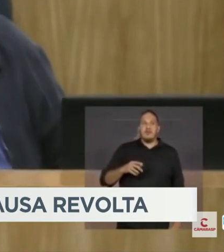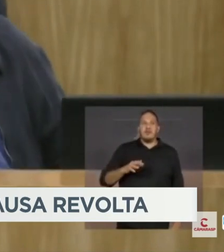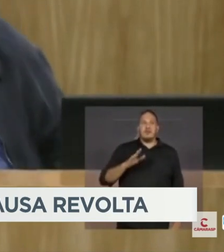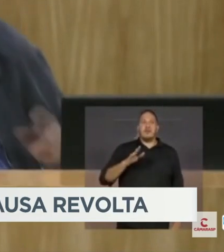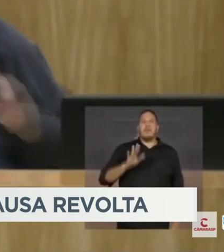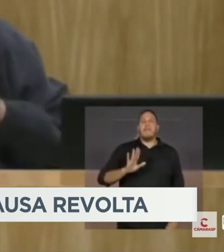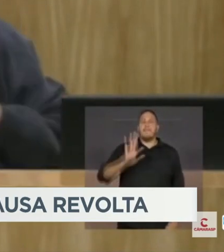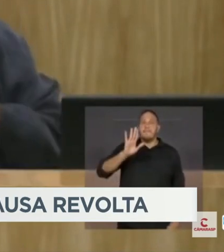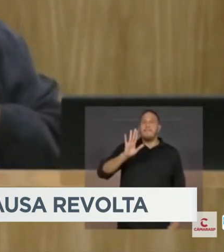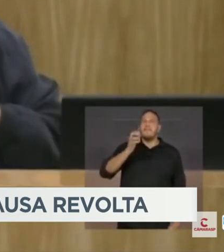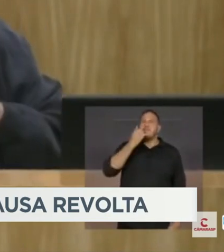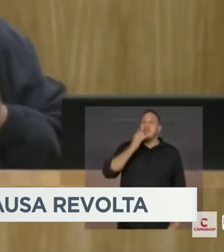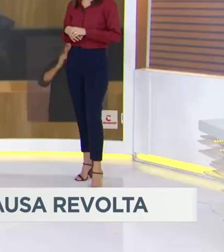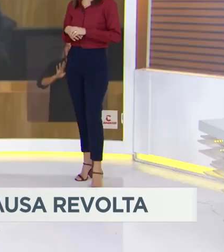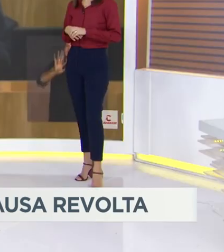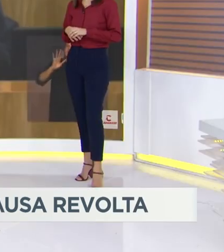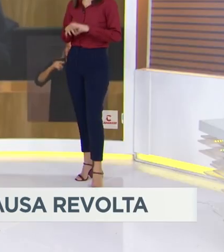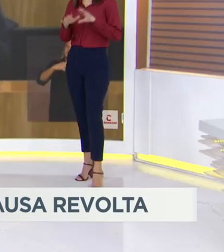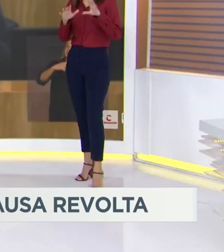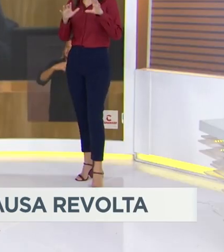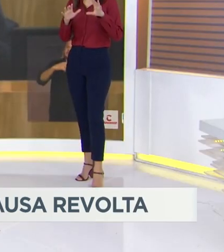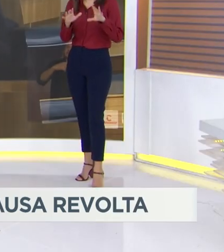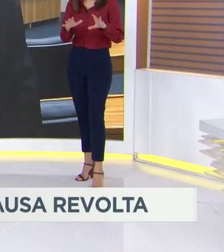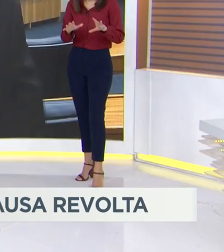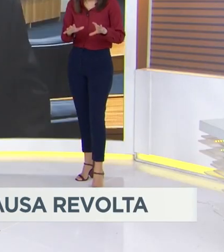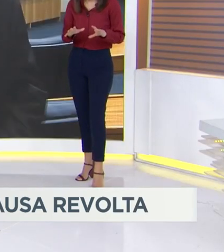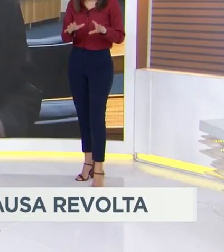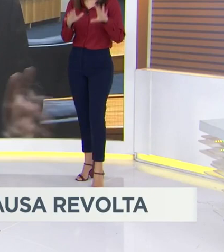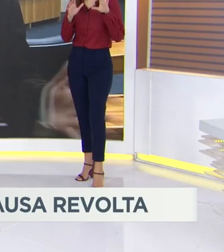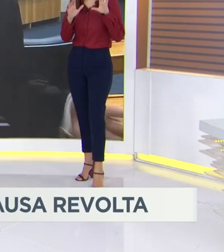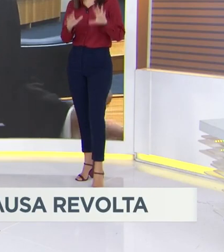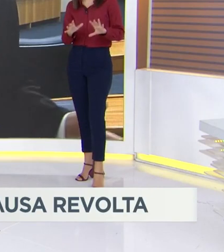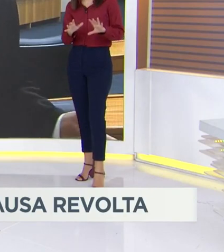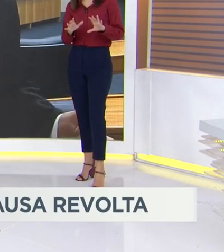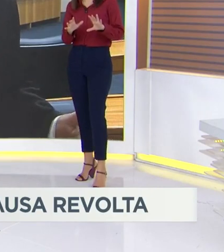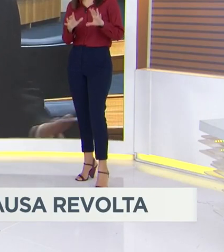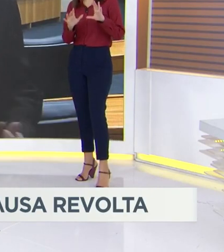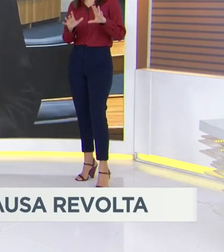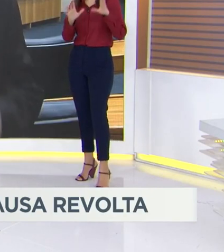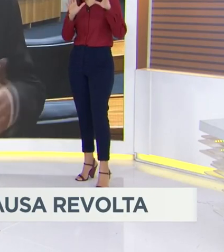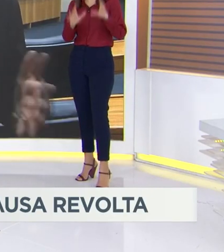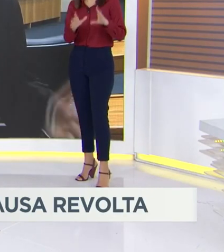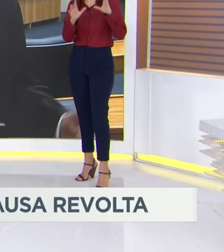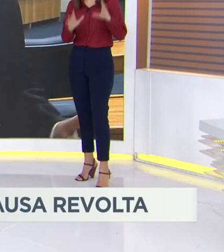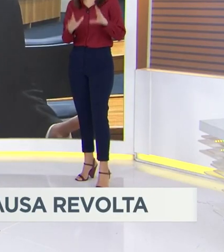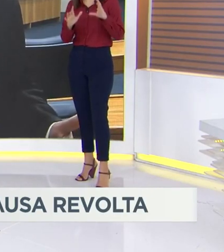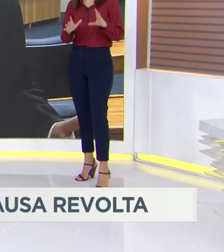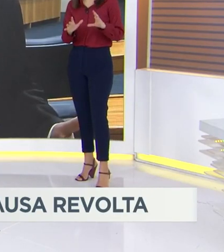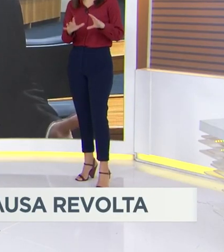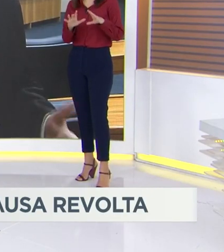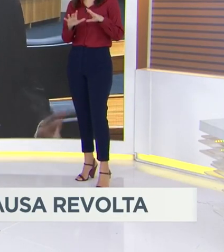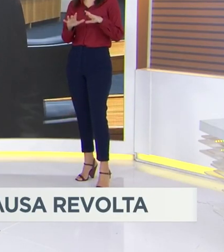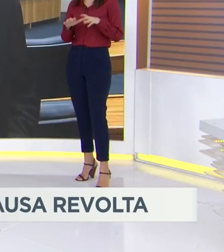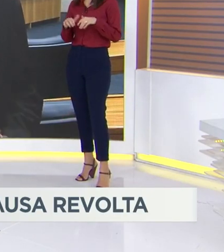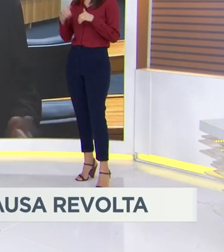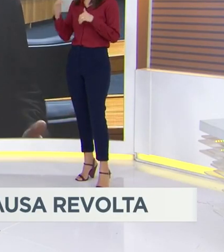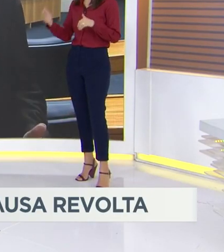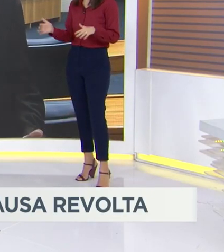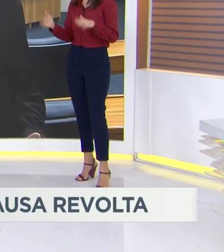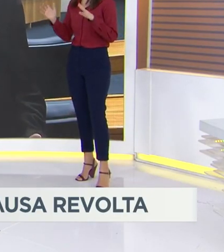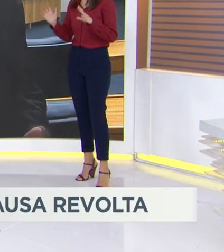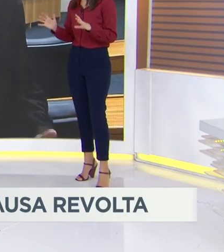vai tolerar atos de racismo. Vamos repetir a fala, porque ela merece ser repetida para a gente